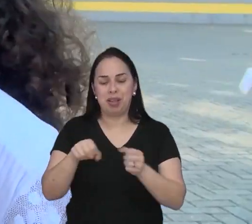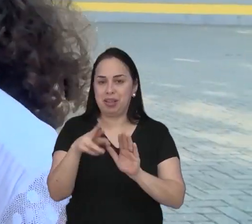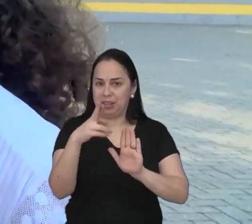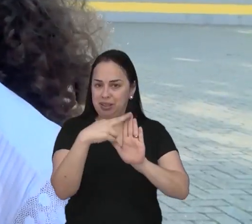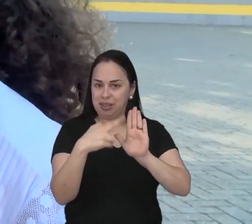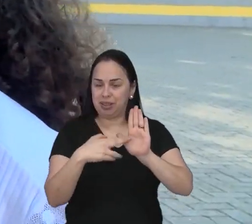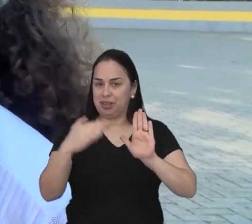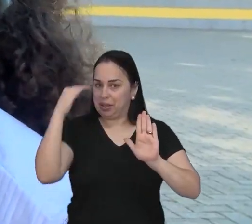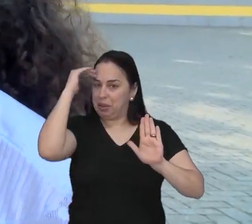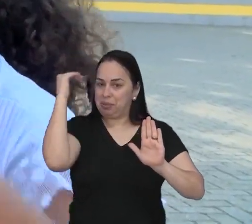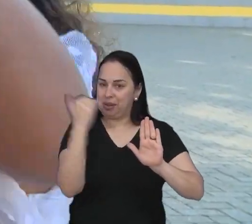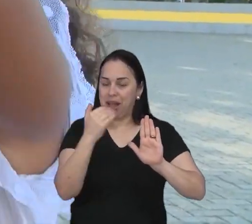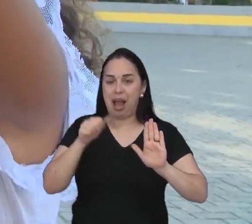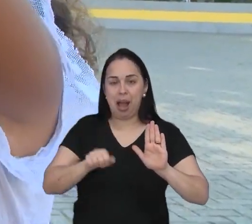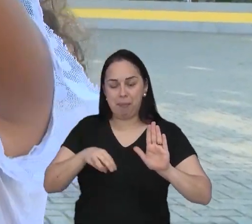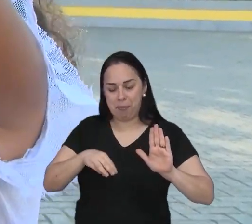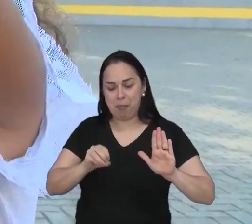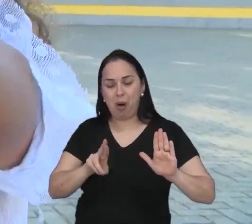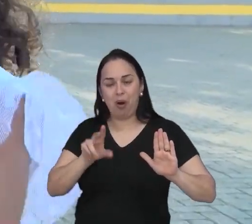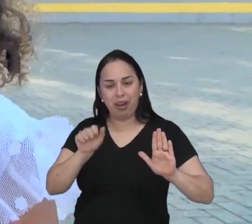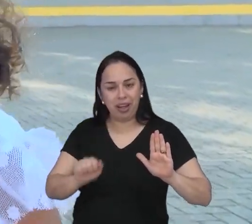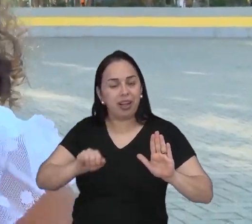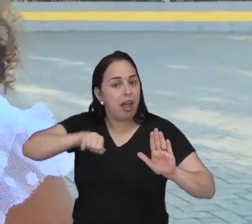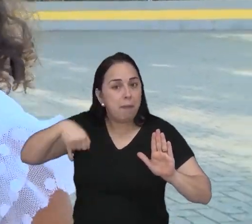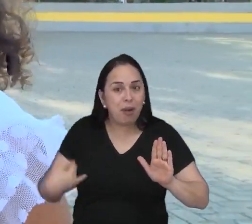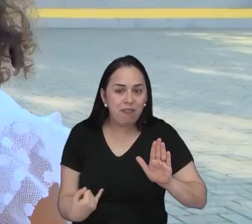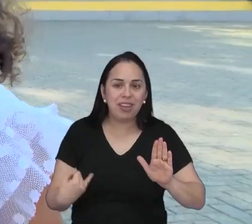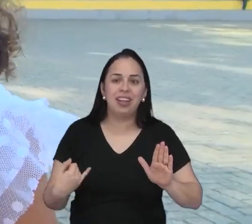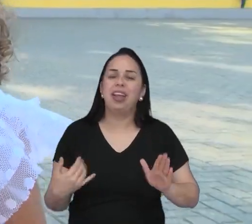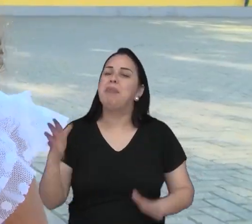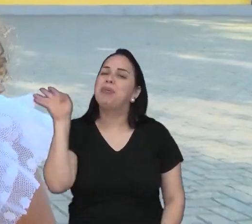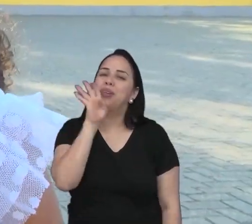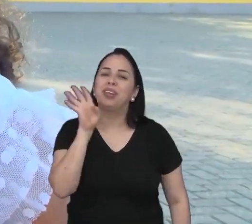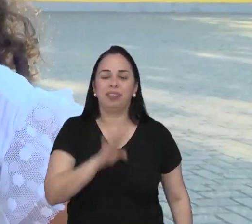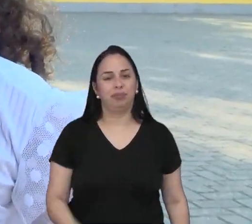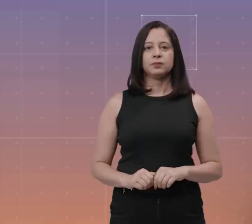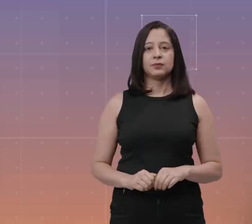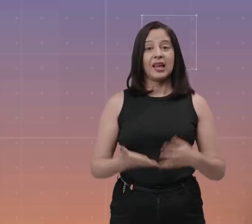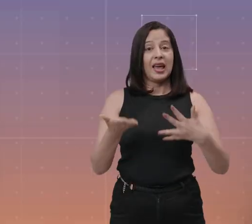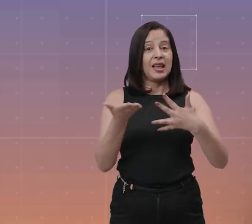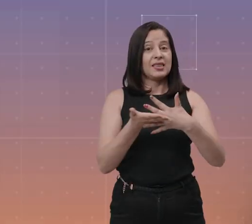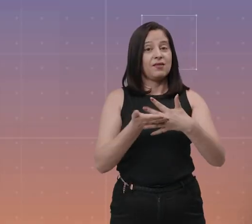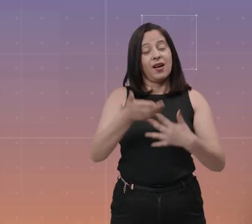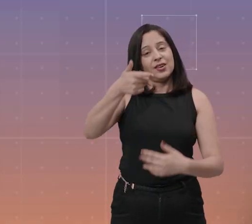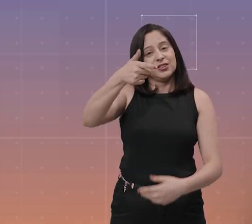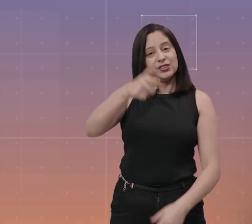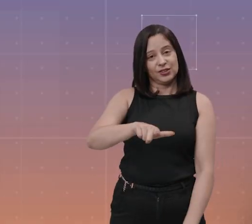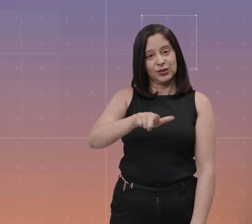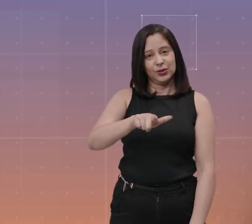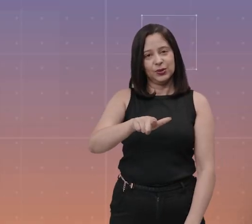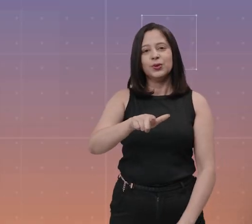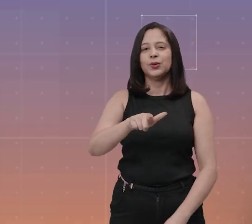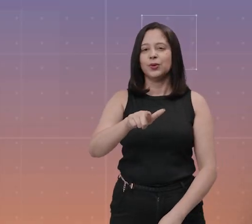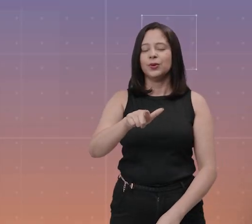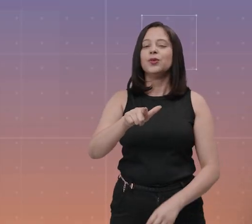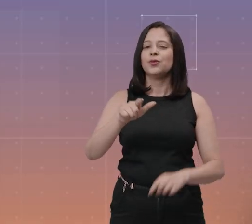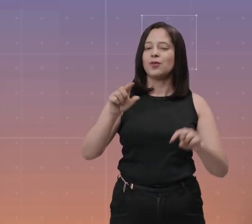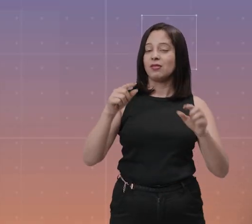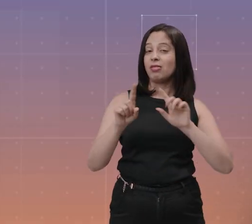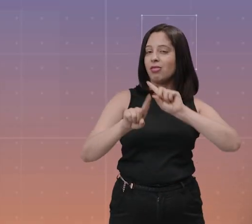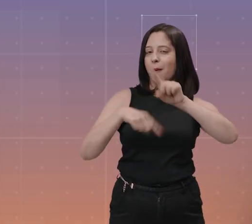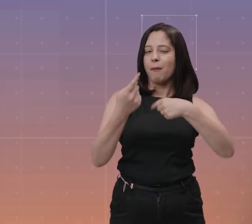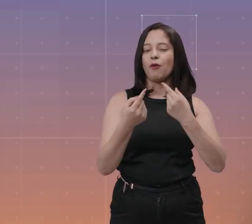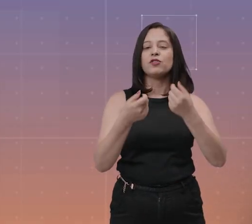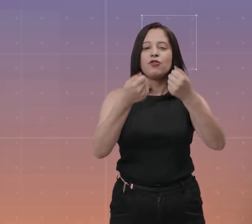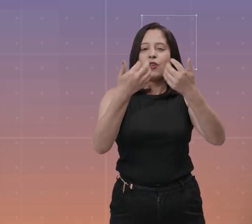Seguindo todas as regrinhas, a Amora só quer aproveitar a diversão. É muito legal. Mais um intervalo por aqui. Daqui a pouco, a